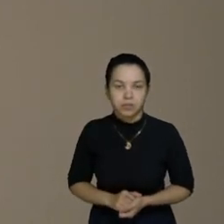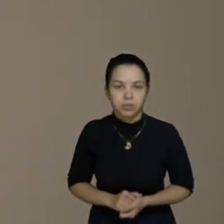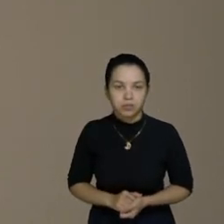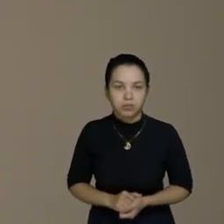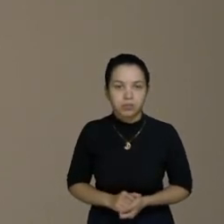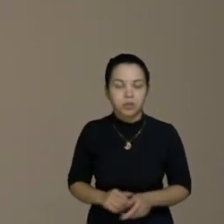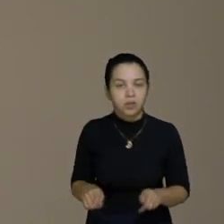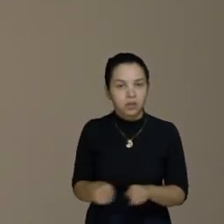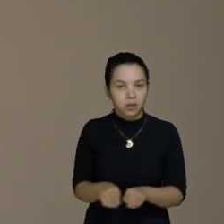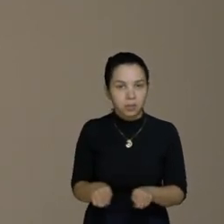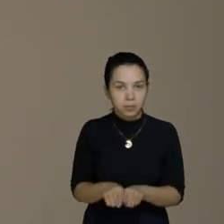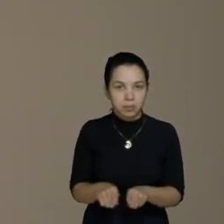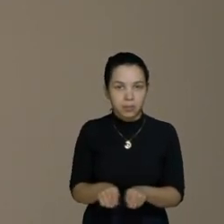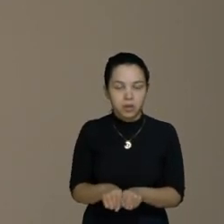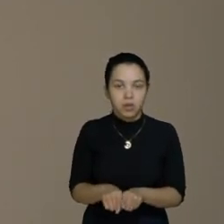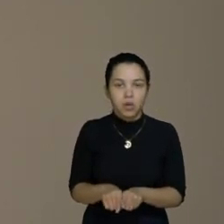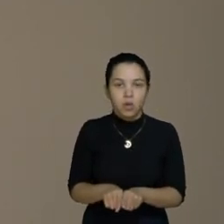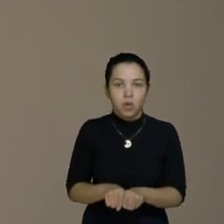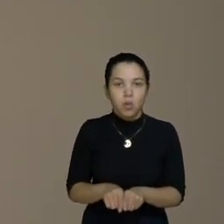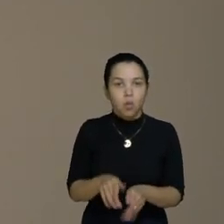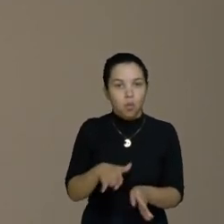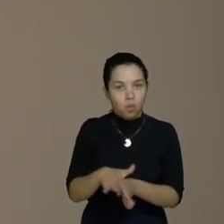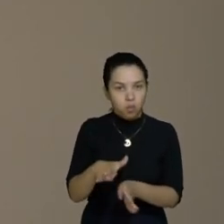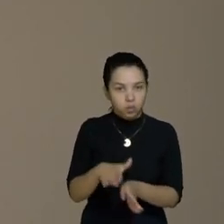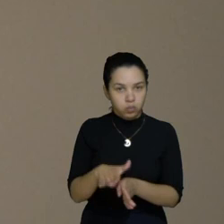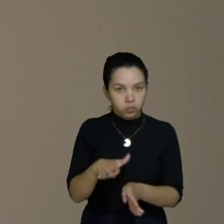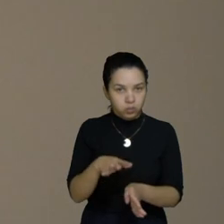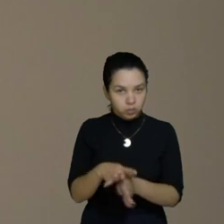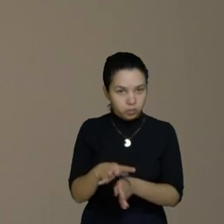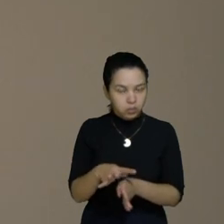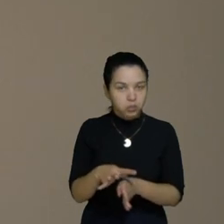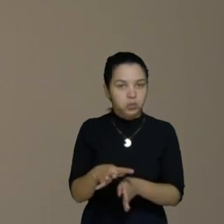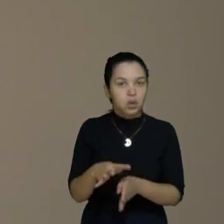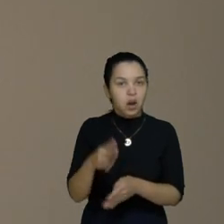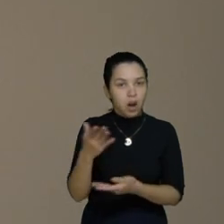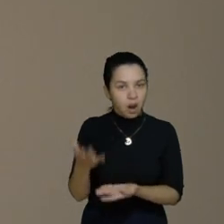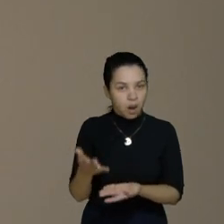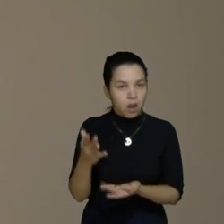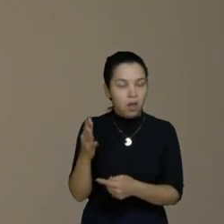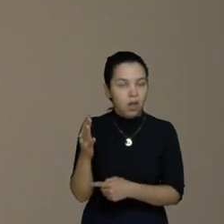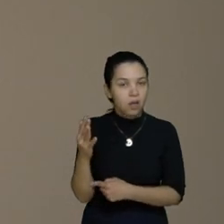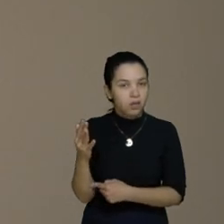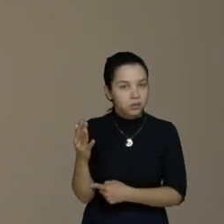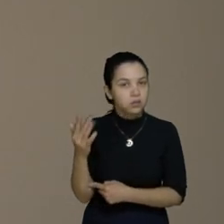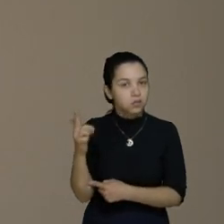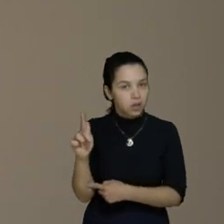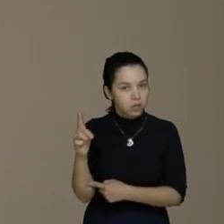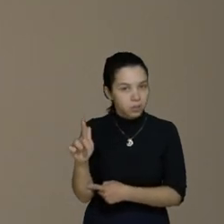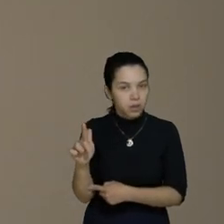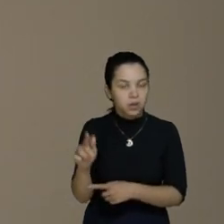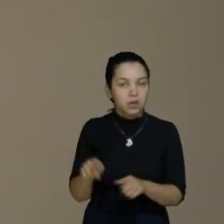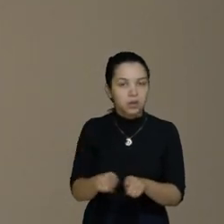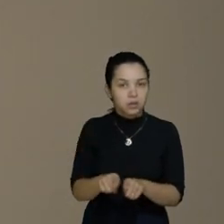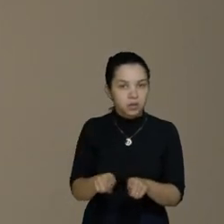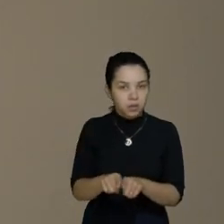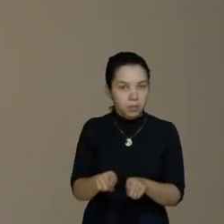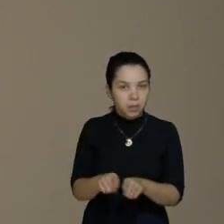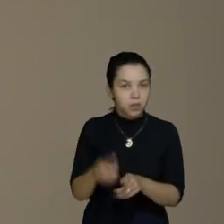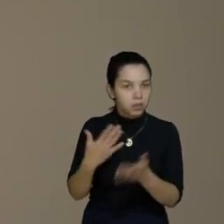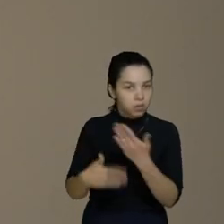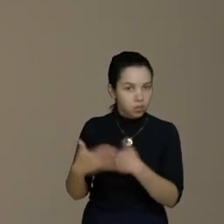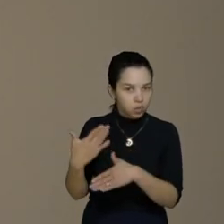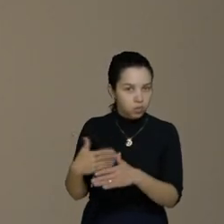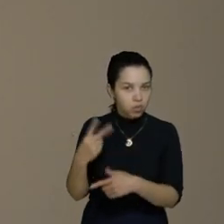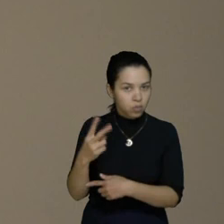Gaspar e pedagoga da casa de acolhimento institucional abrigo feminino desde 2016 atua como psicopedagoga